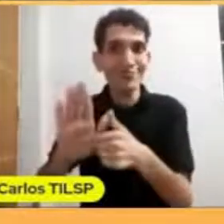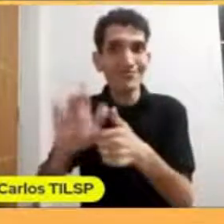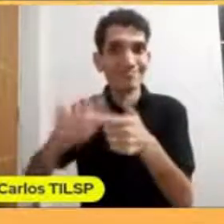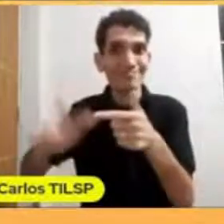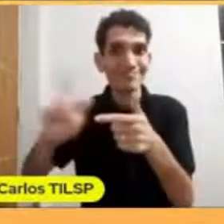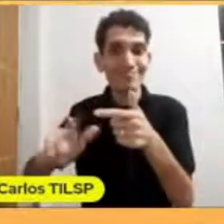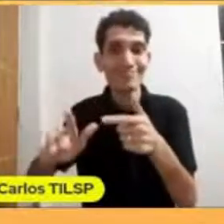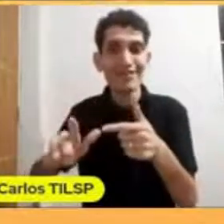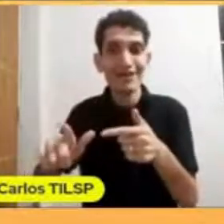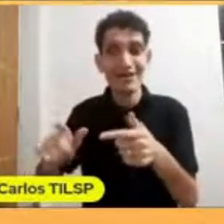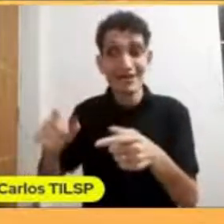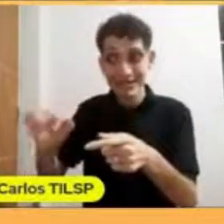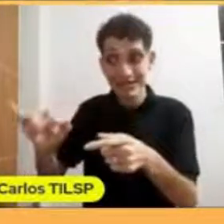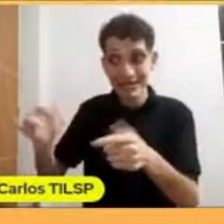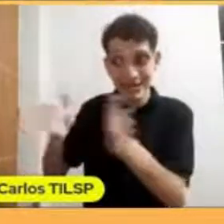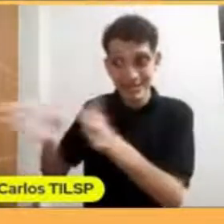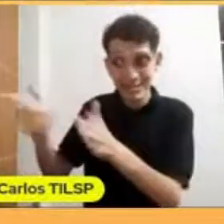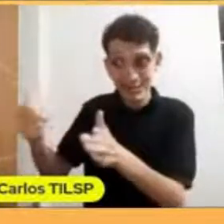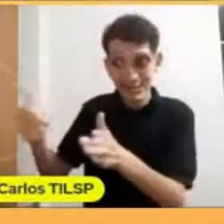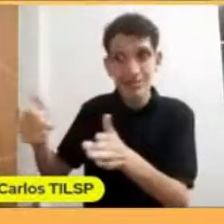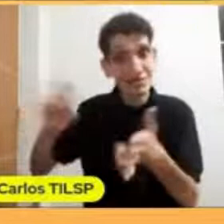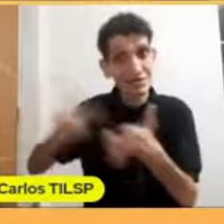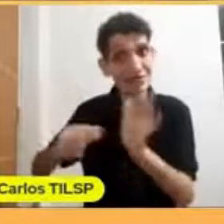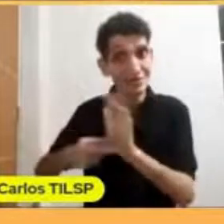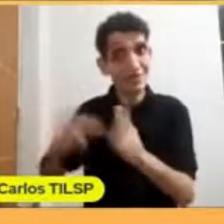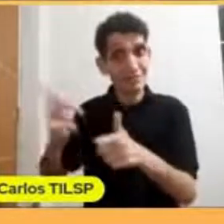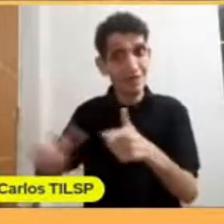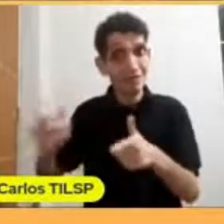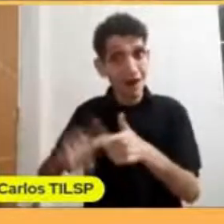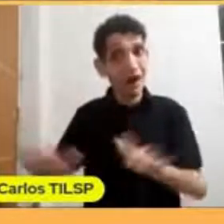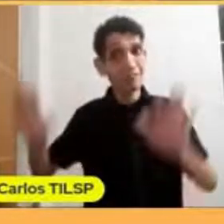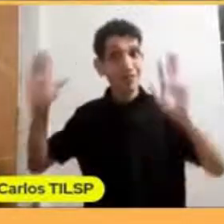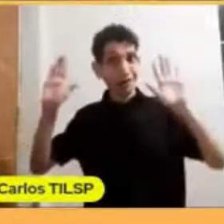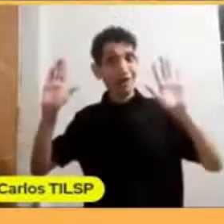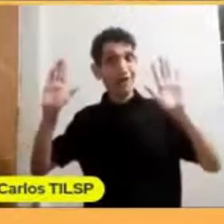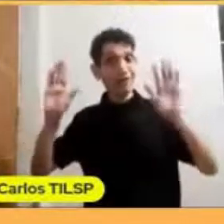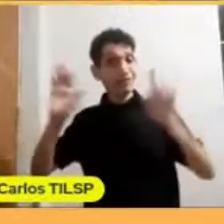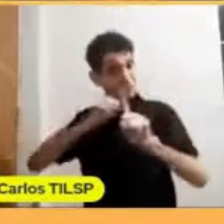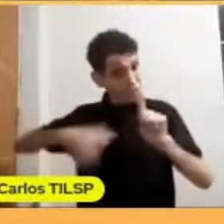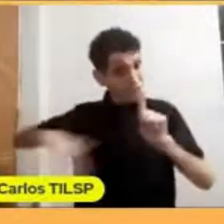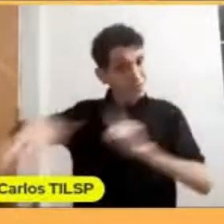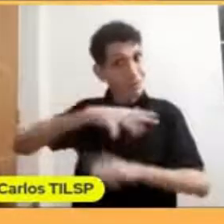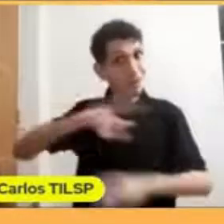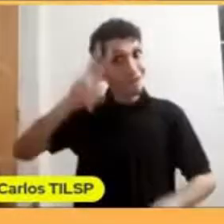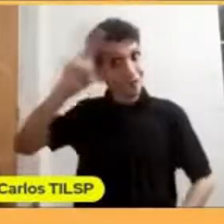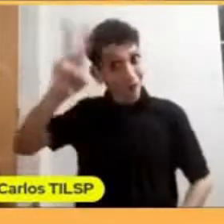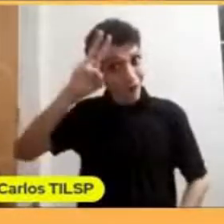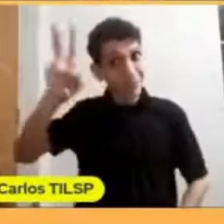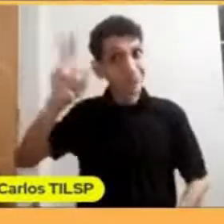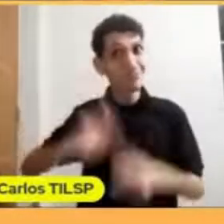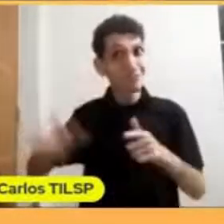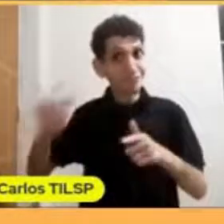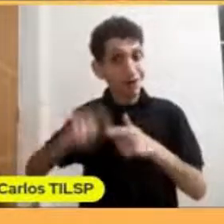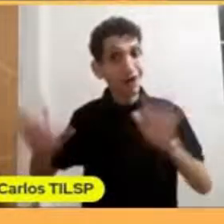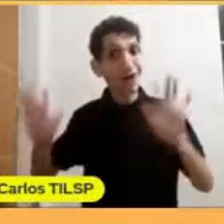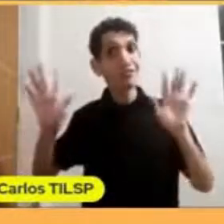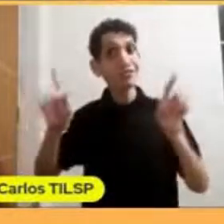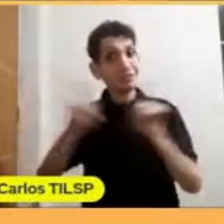ter acessibilidade, e a gente pode dizer que é um problema social muito forte, né?